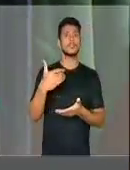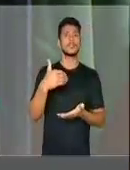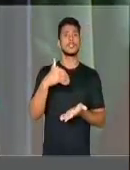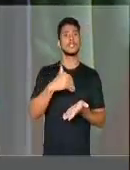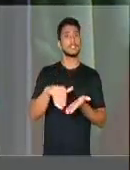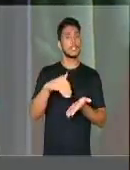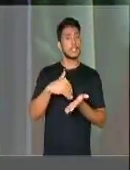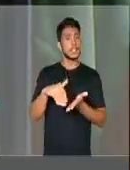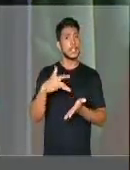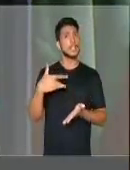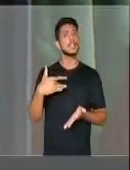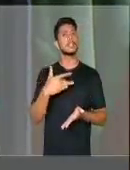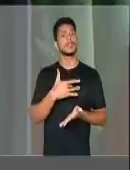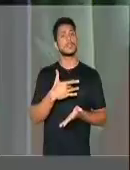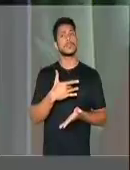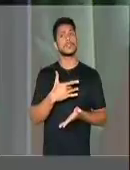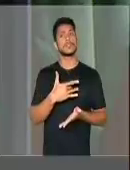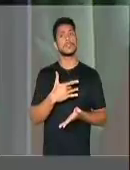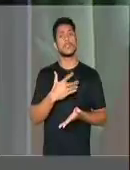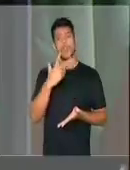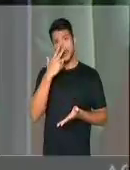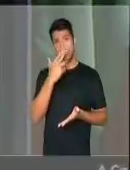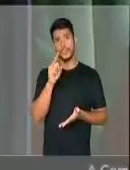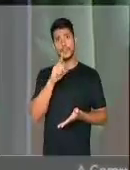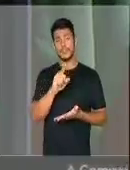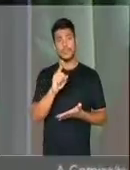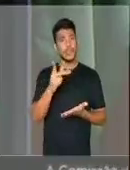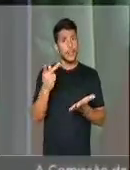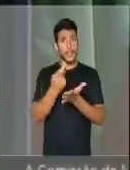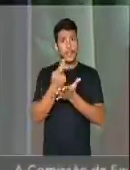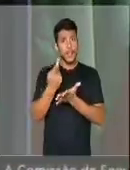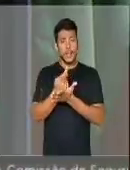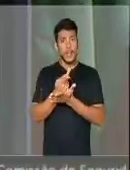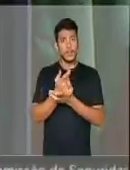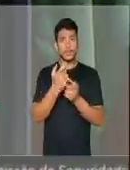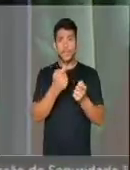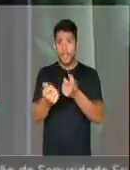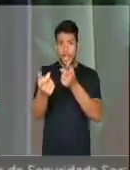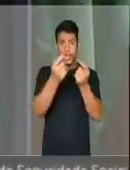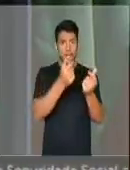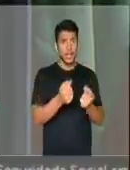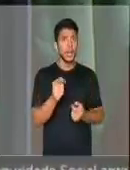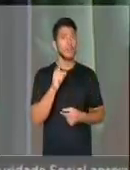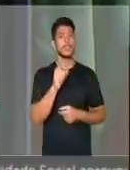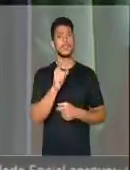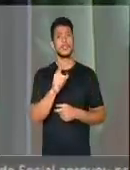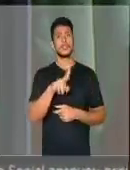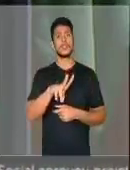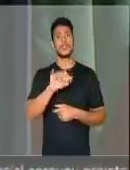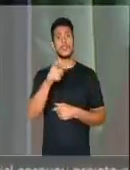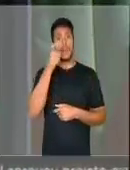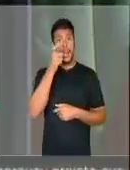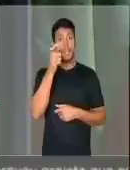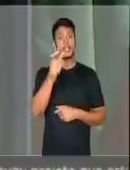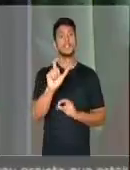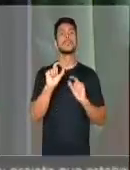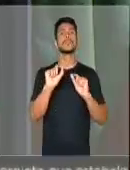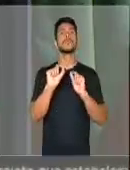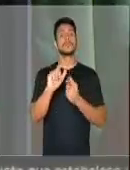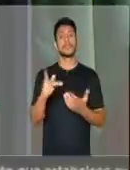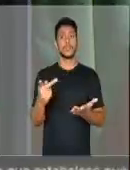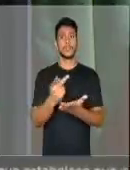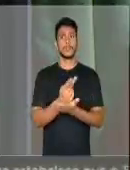bem. Eu acho, secretário, que o senhor está enganado, está sendo enganado nessa maracutaia, e o senhor vai prestar atenção que é uma